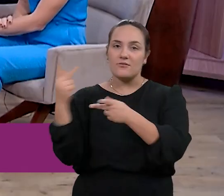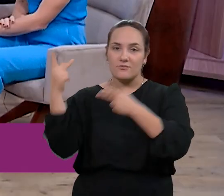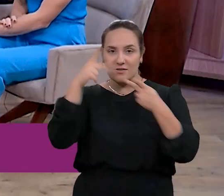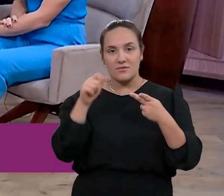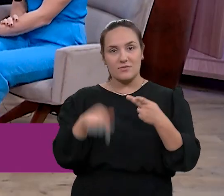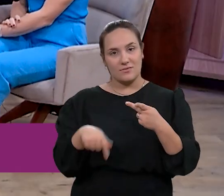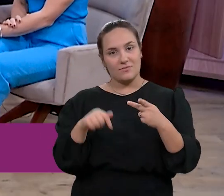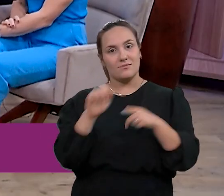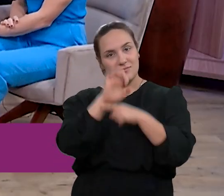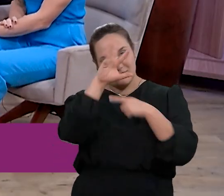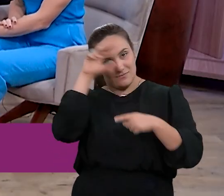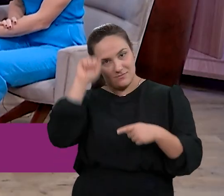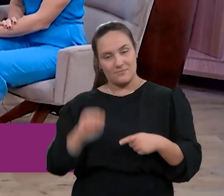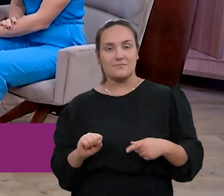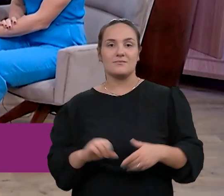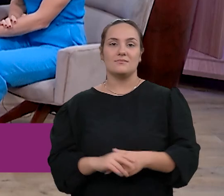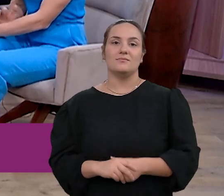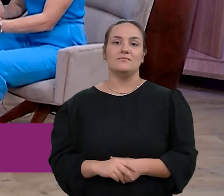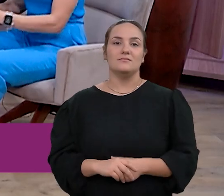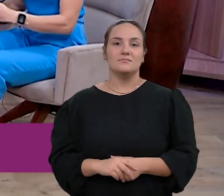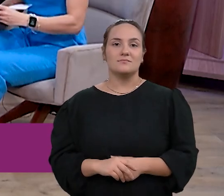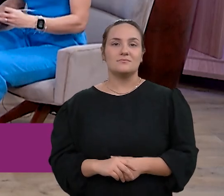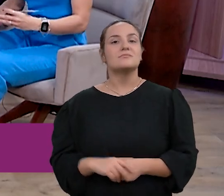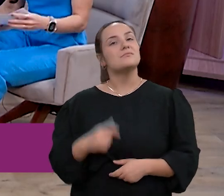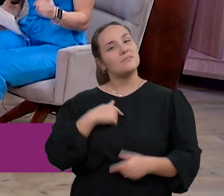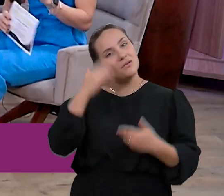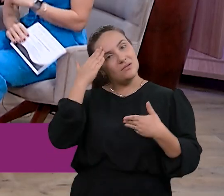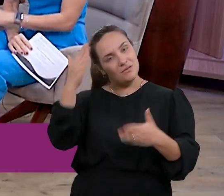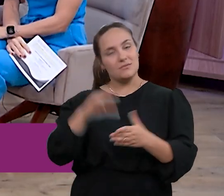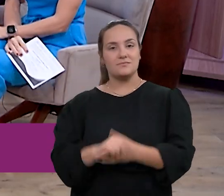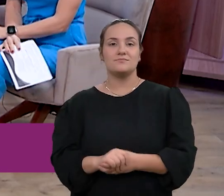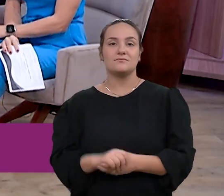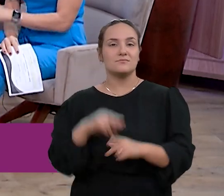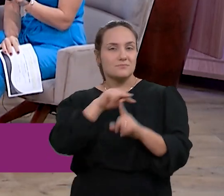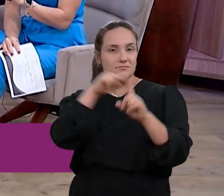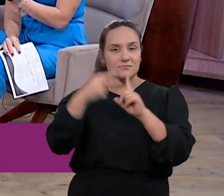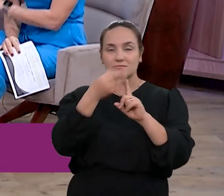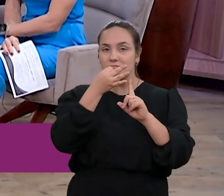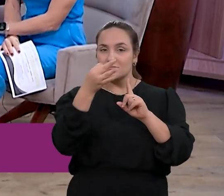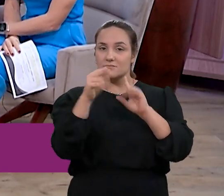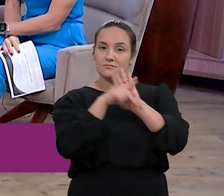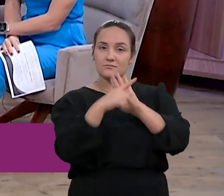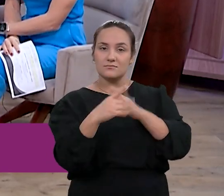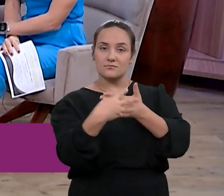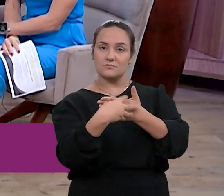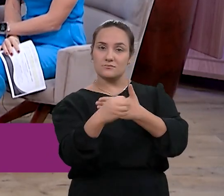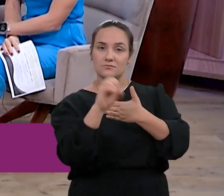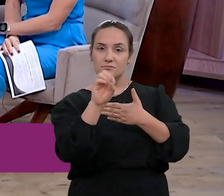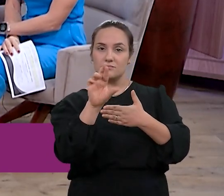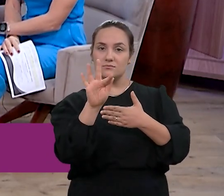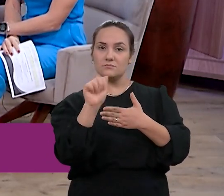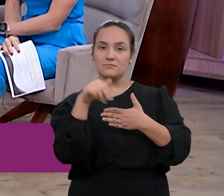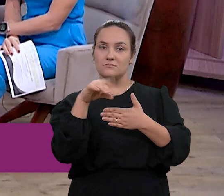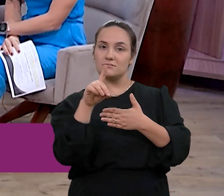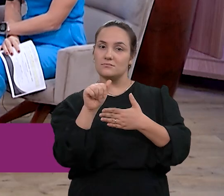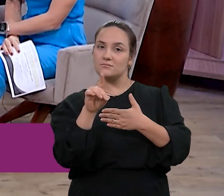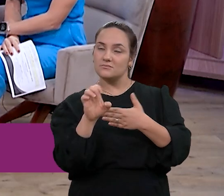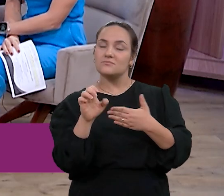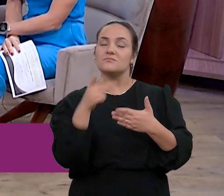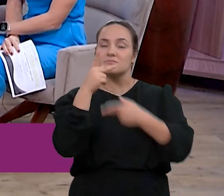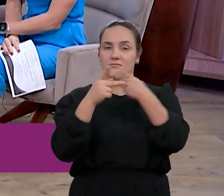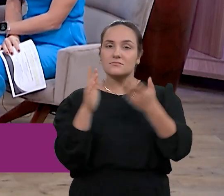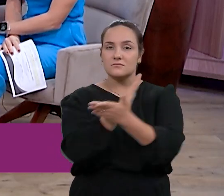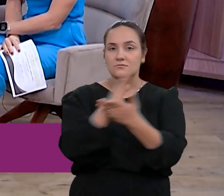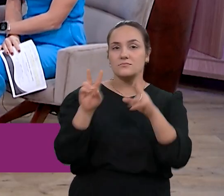obg e esse foi o perspectiva falando então sobre a orfandade trazendo alguns pontos sensíveis a respeito desse tema voltamos